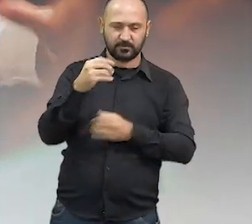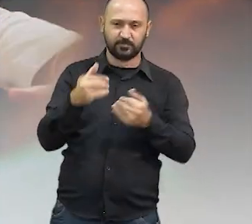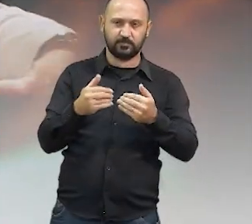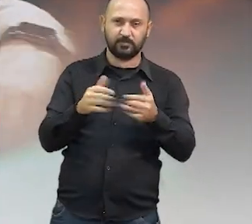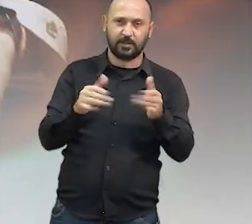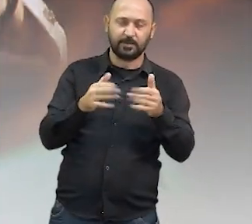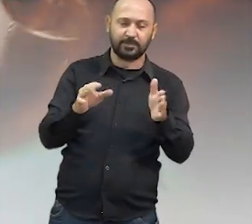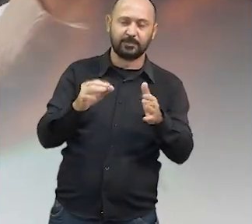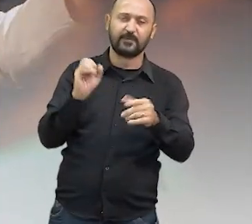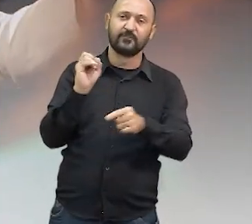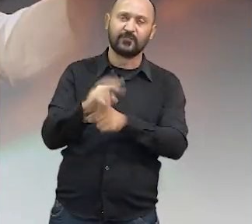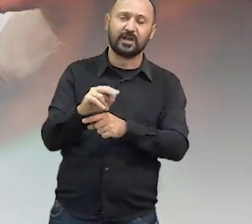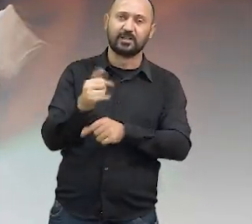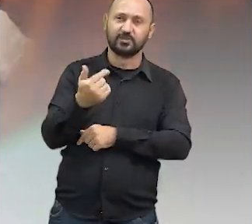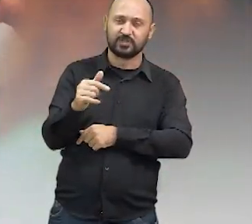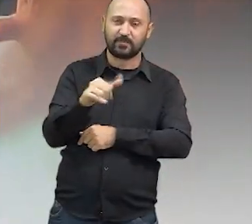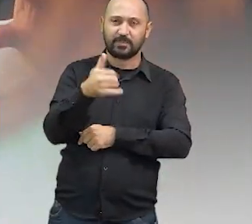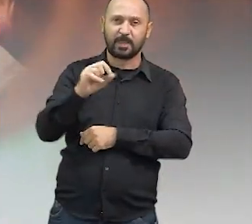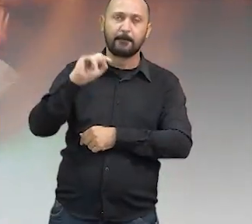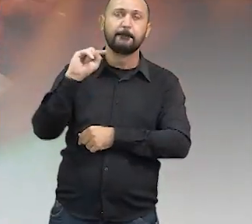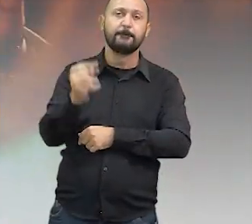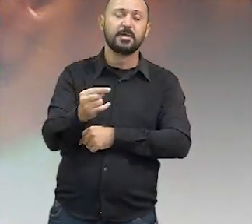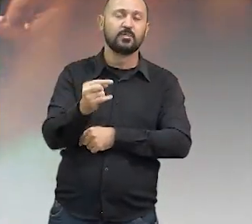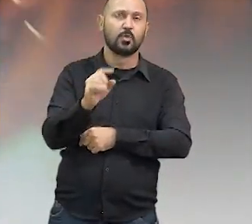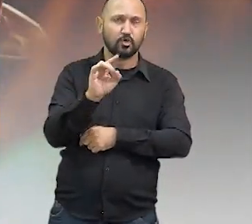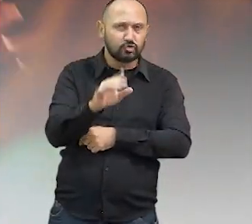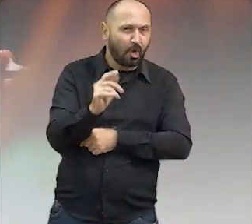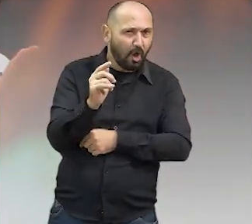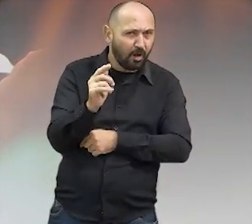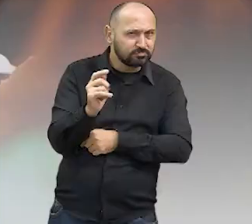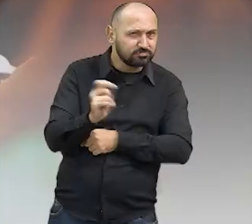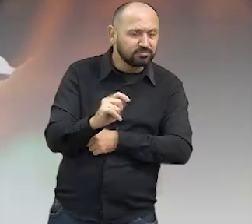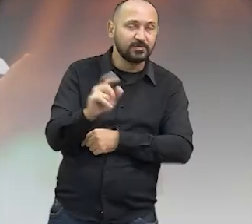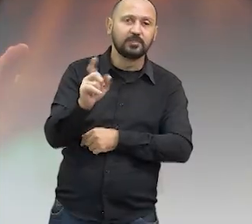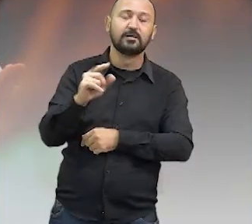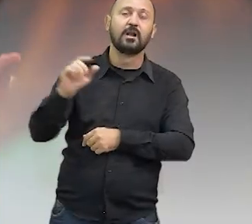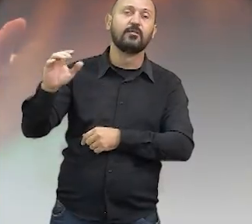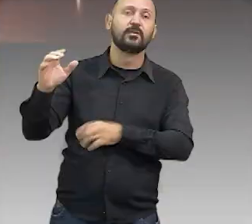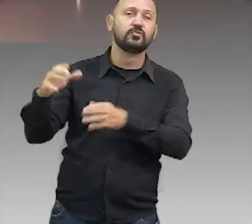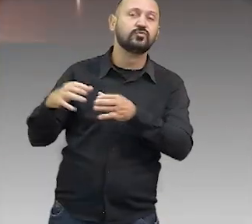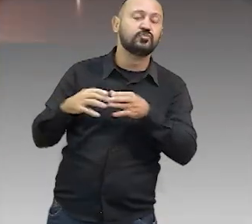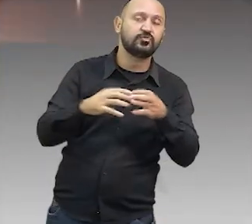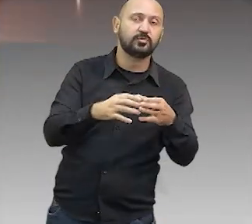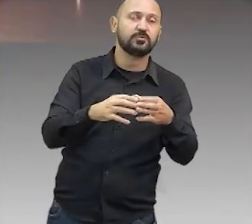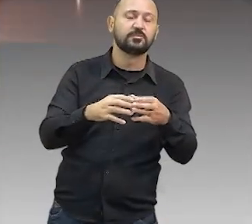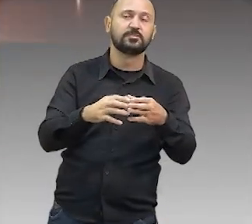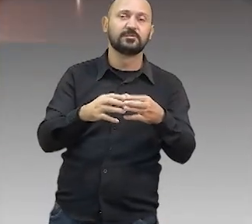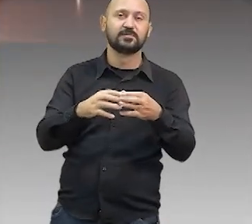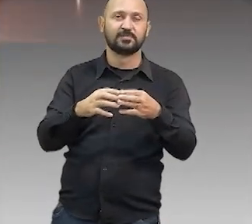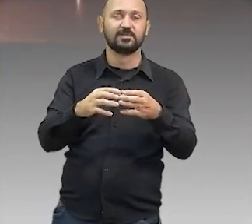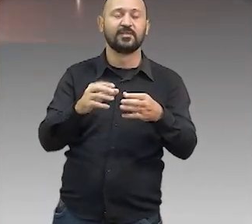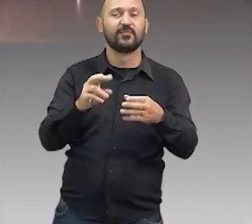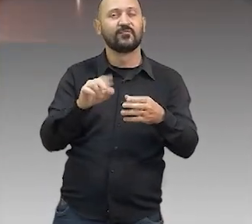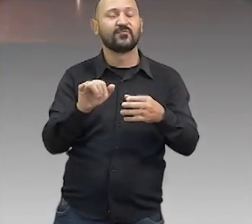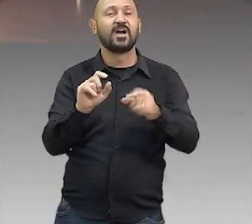já vai gerar 10 mil empregos, mas não basta só vir para cá e gerar 10 mil empregos.